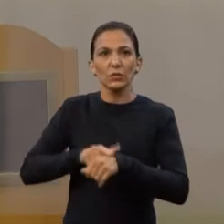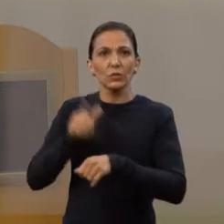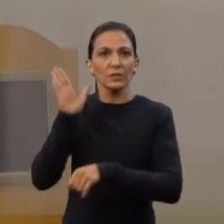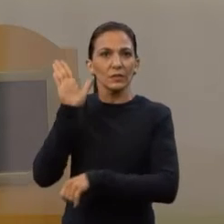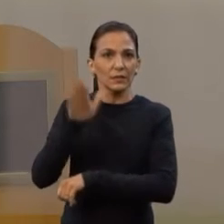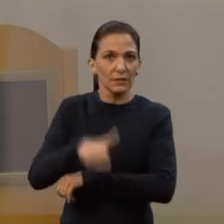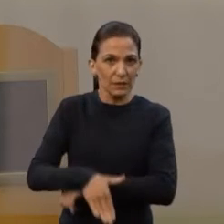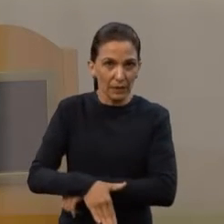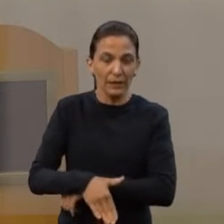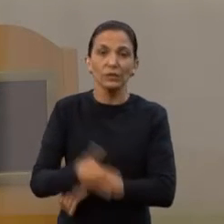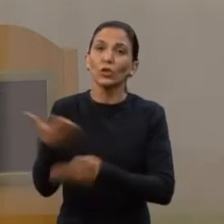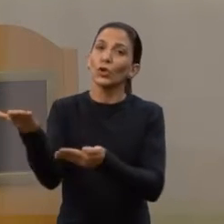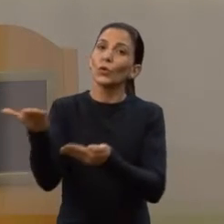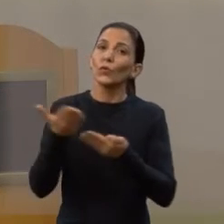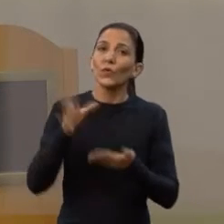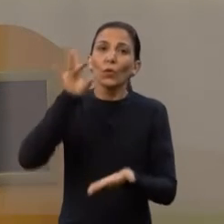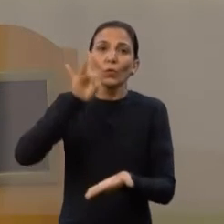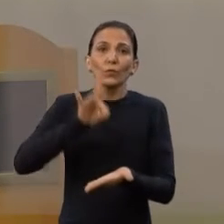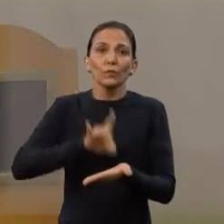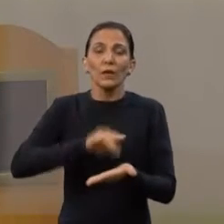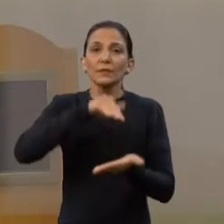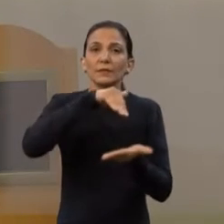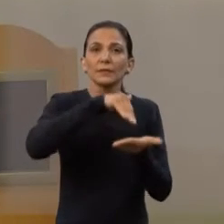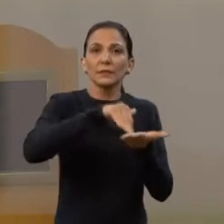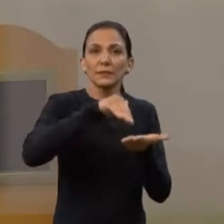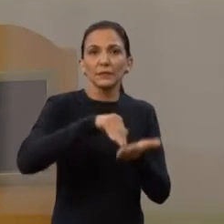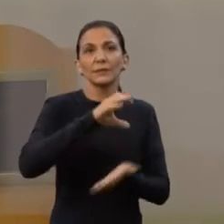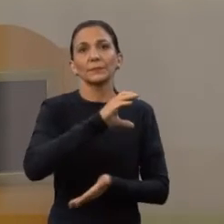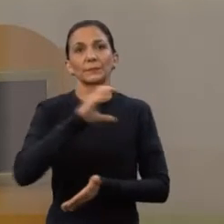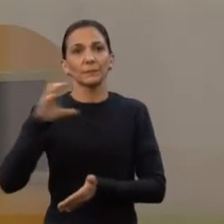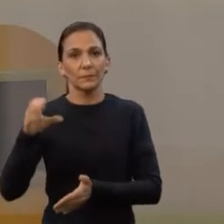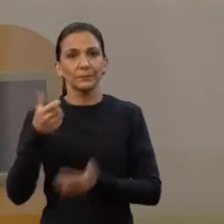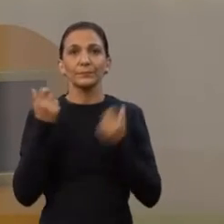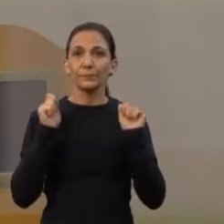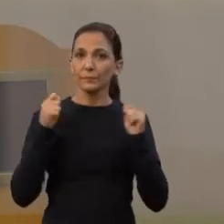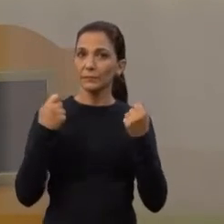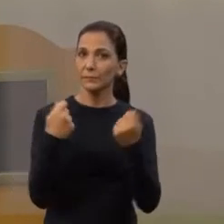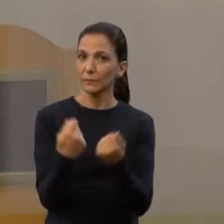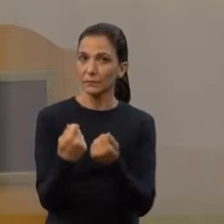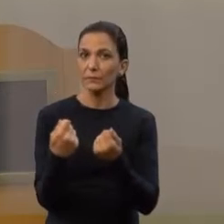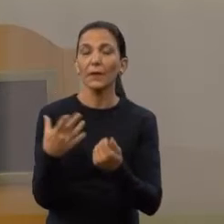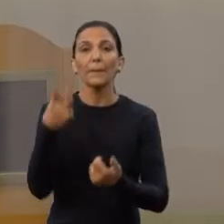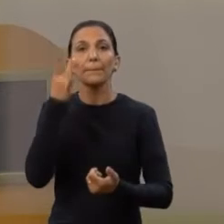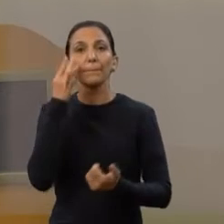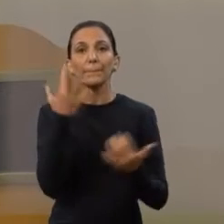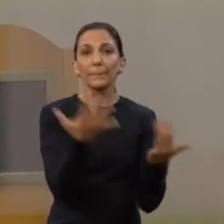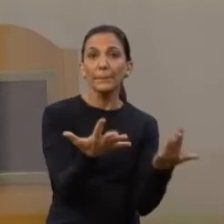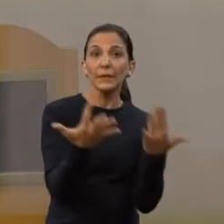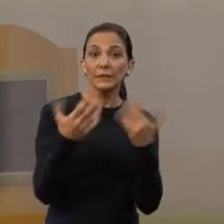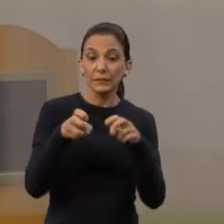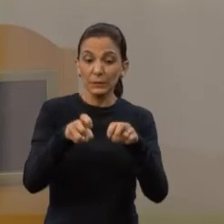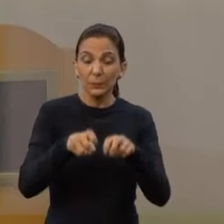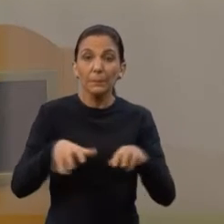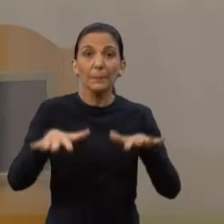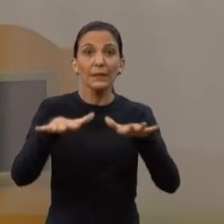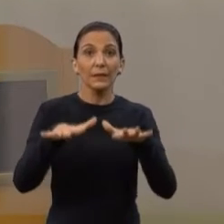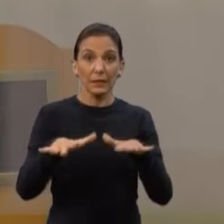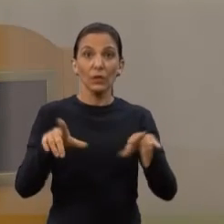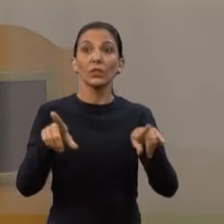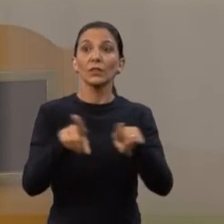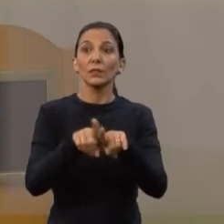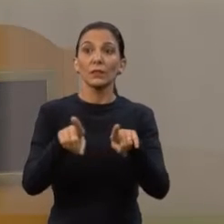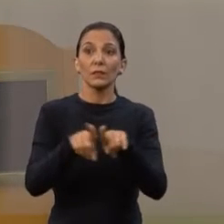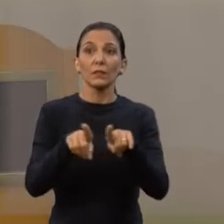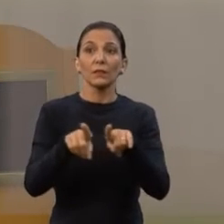Estamos fazendo o convite oficial a todas as secretarias coordenadorias e assessorias para que estejam presentes no plenário da câmara e